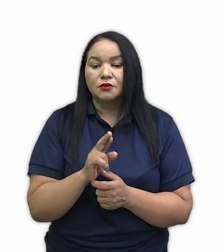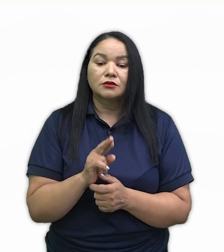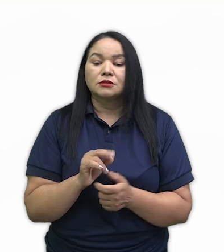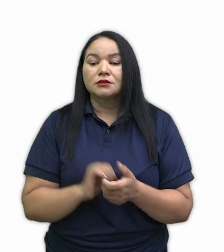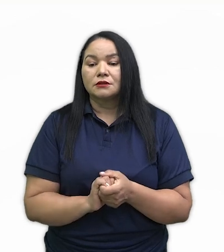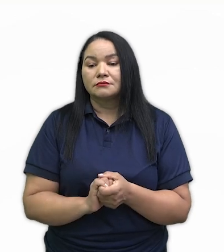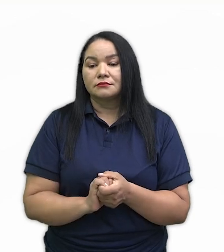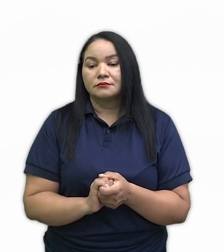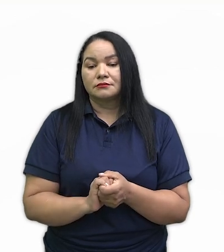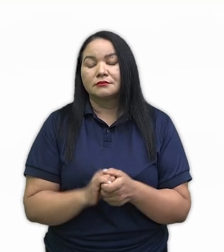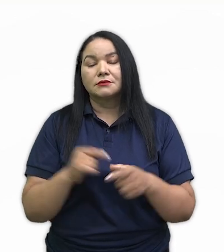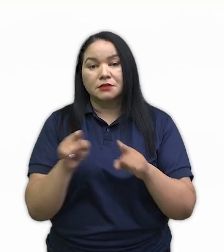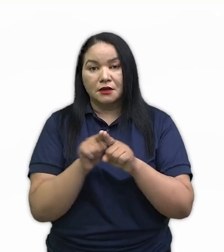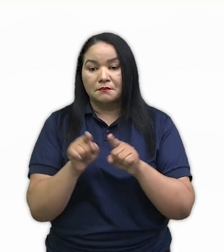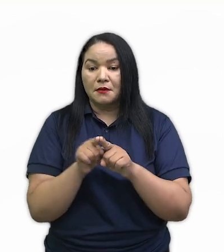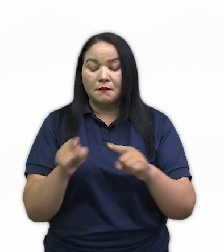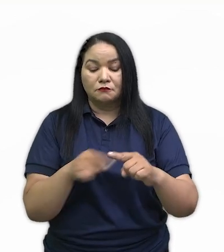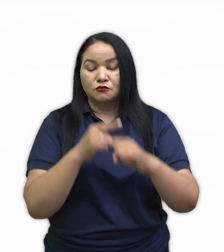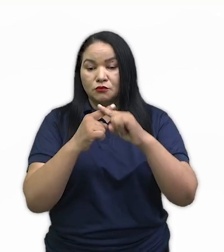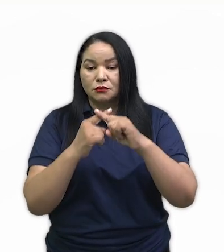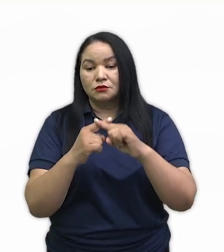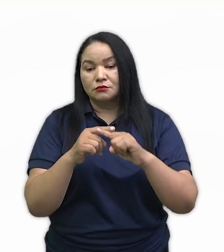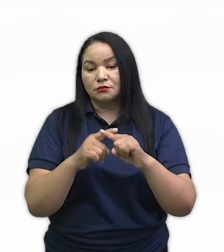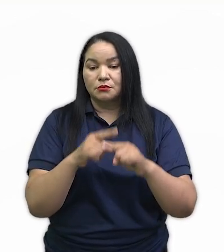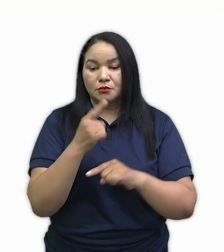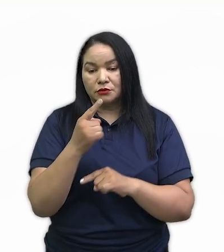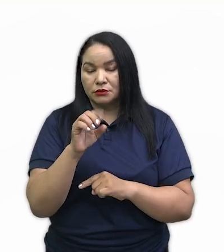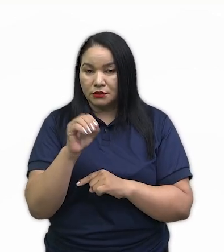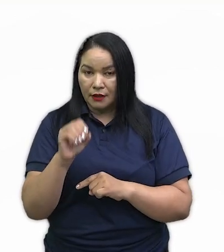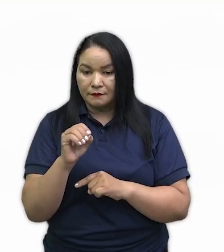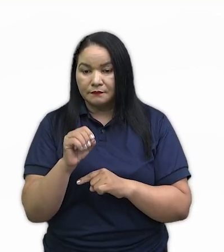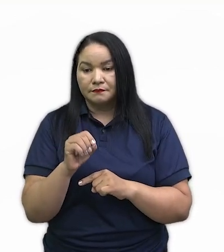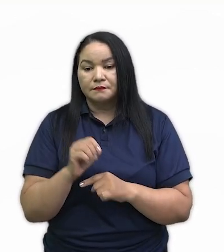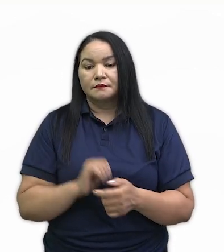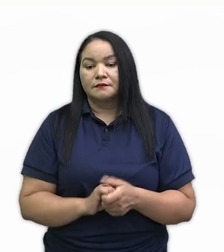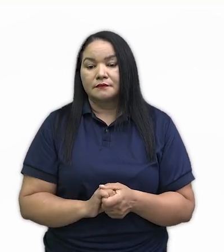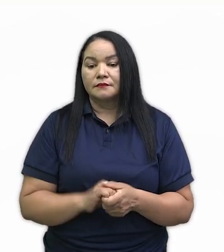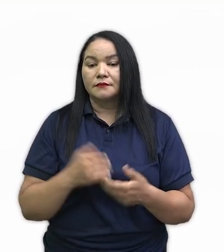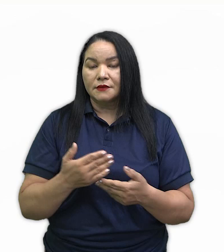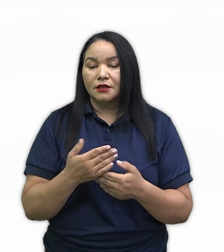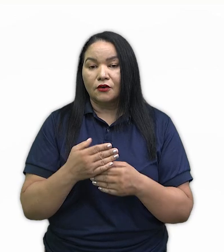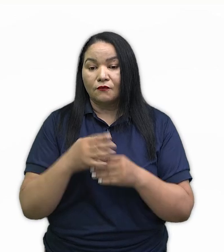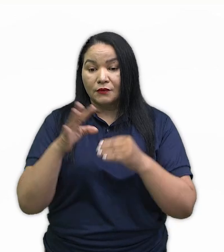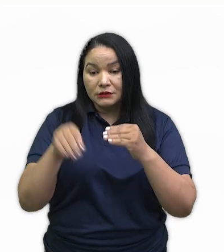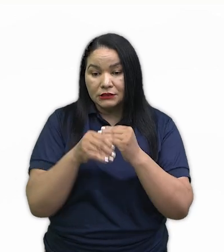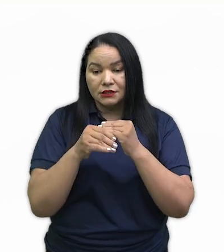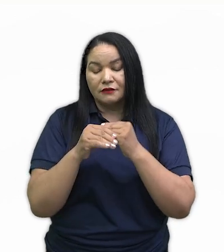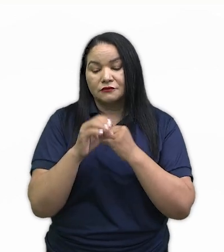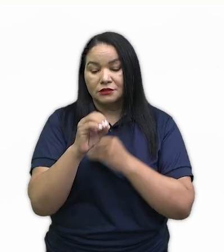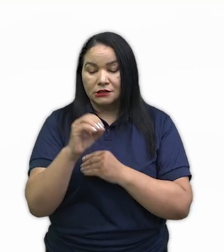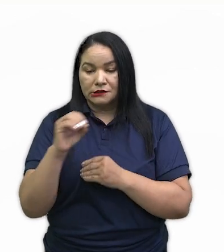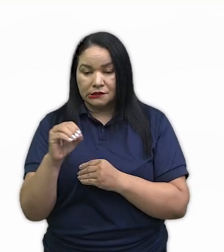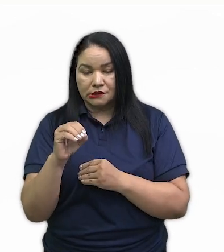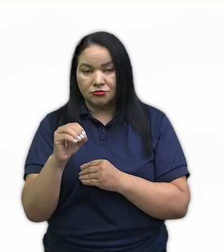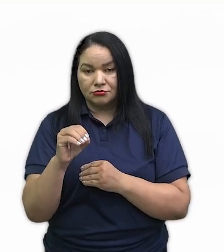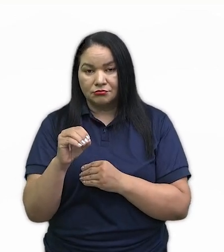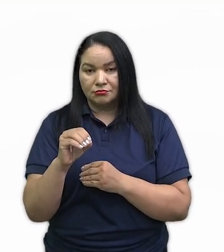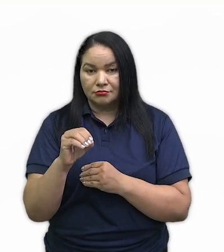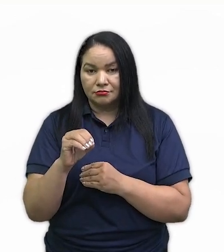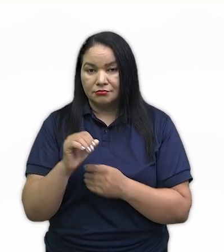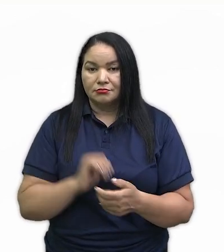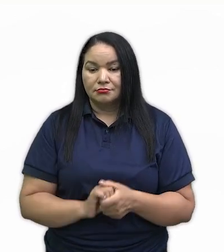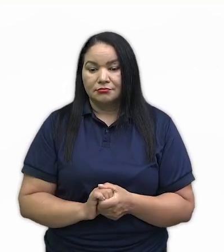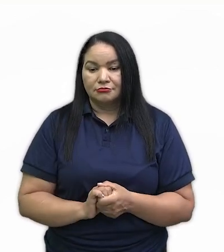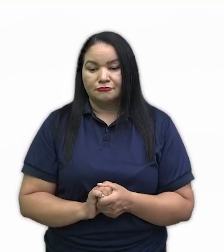que ainda vai ser multiplicado por 100. Ou seja, basta a gente acrescentar 2 zeros a esse